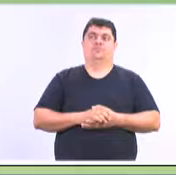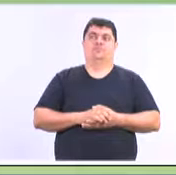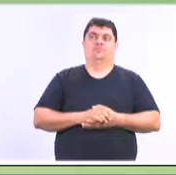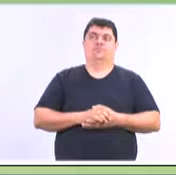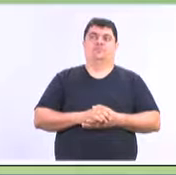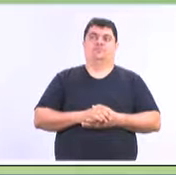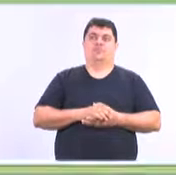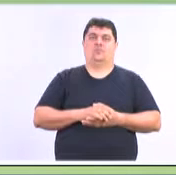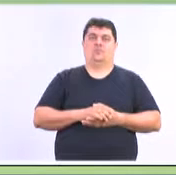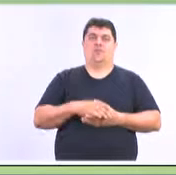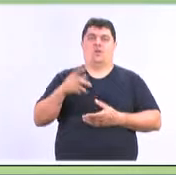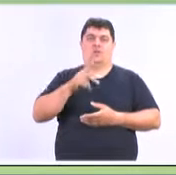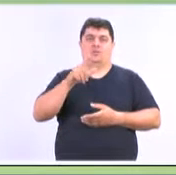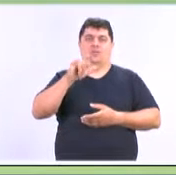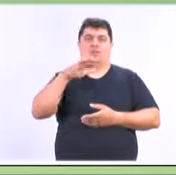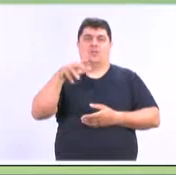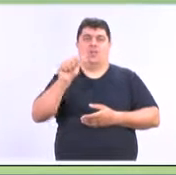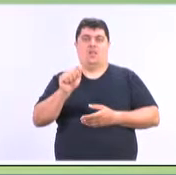A professora Leila,